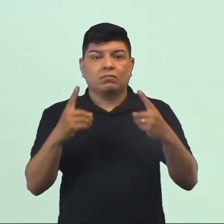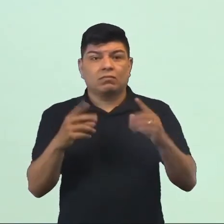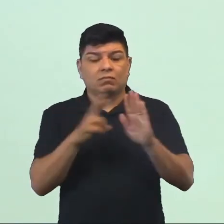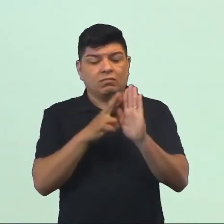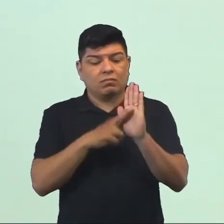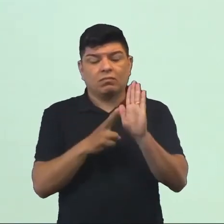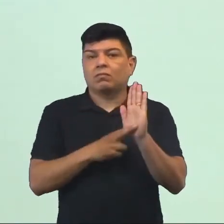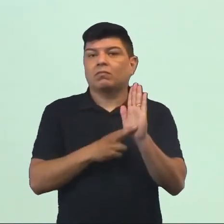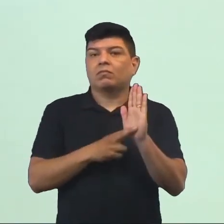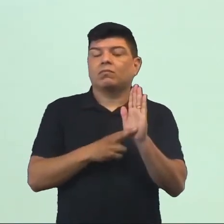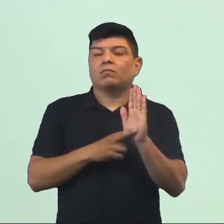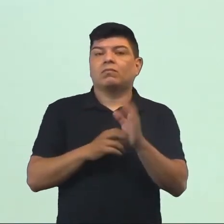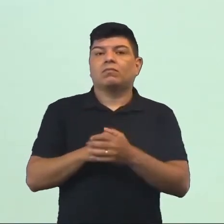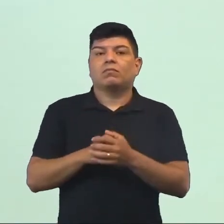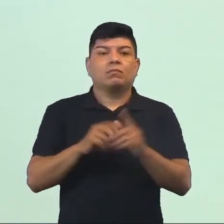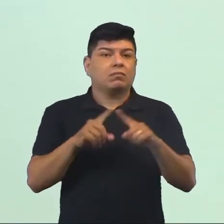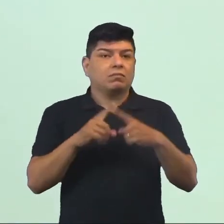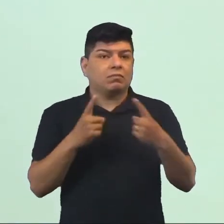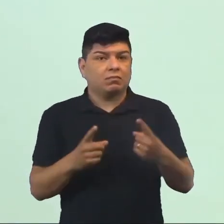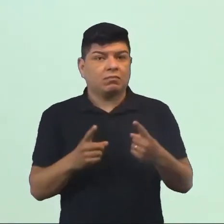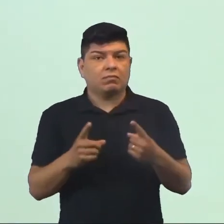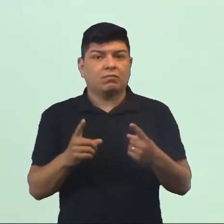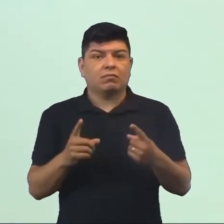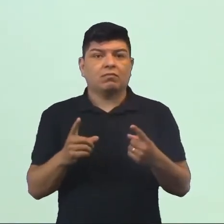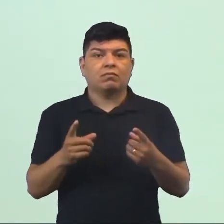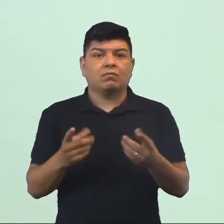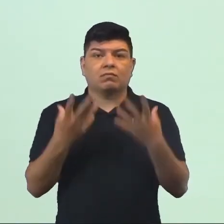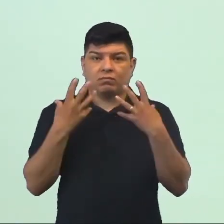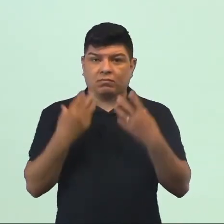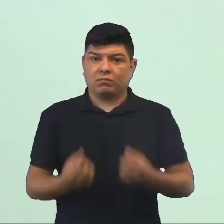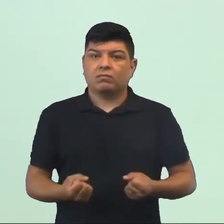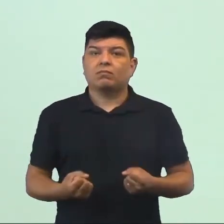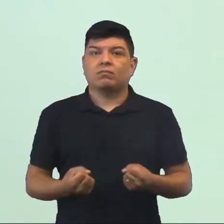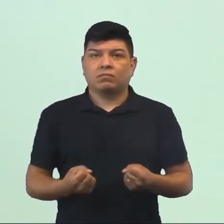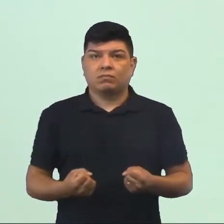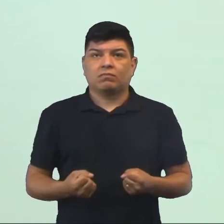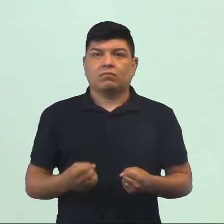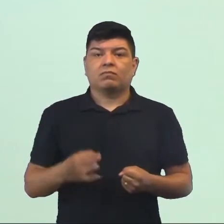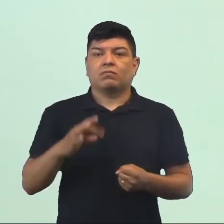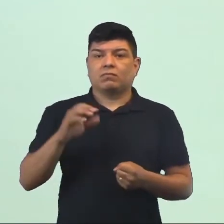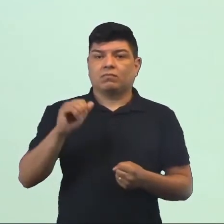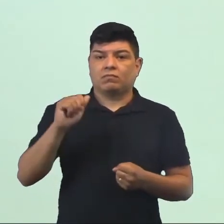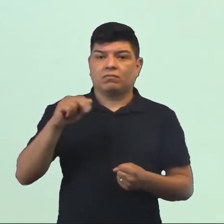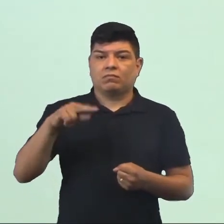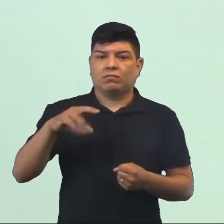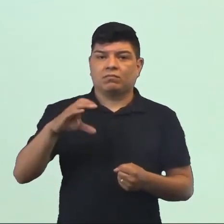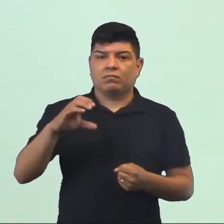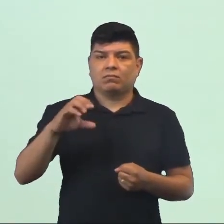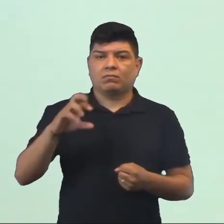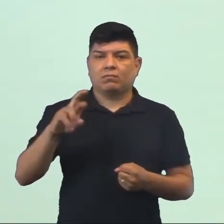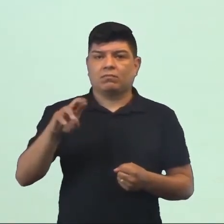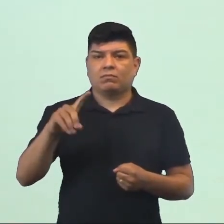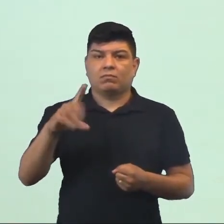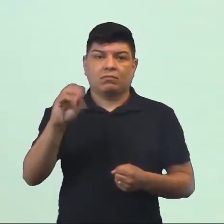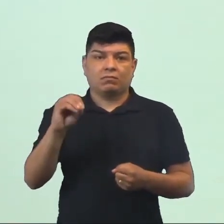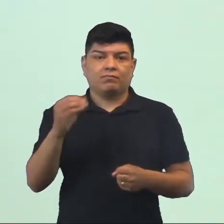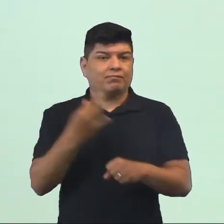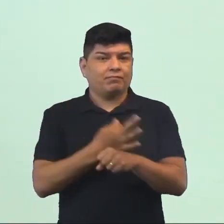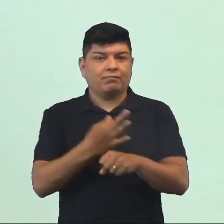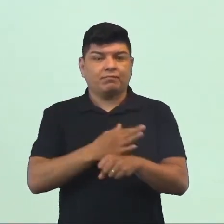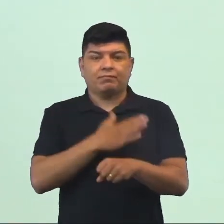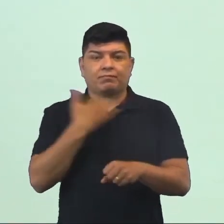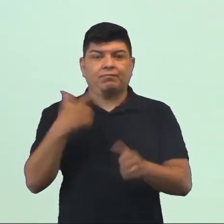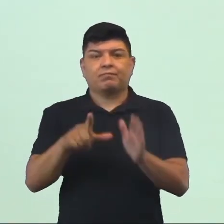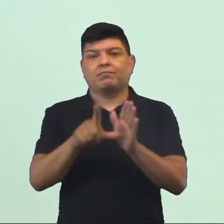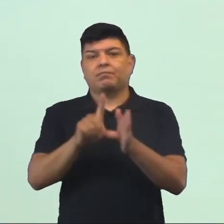mas, de fato, na cerimônia de posse, né, o Tancredo Neves ele não resiste até lá e